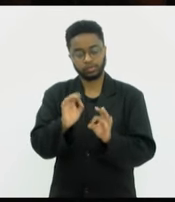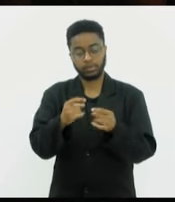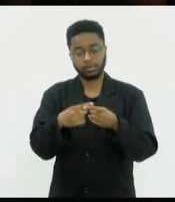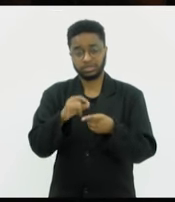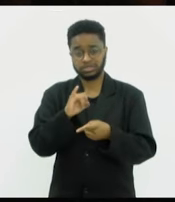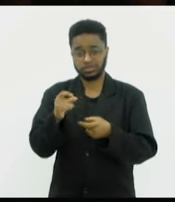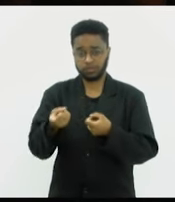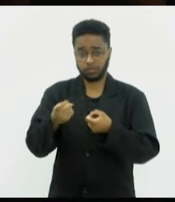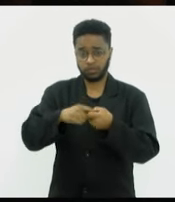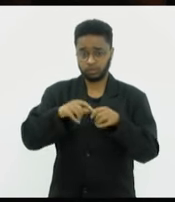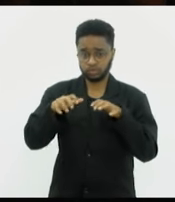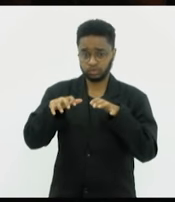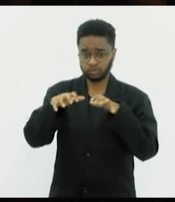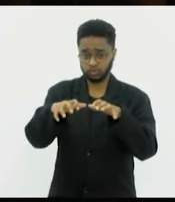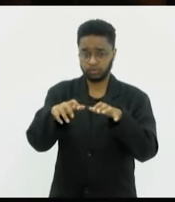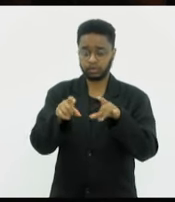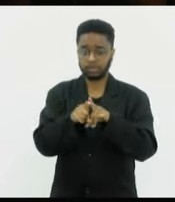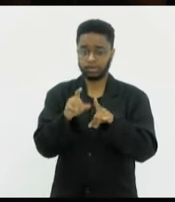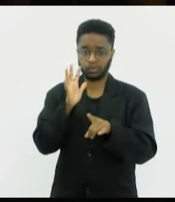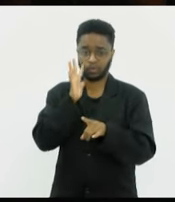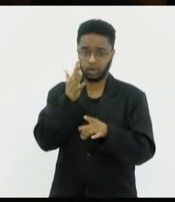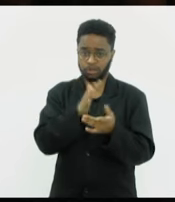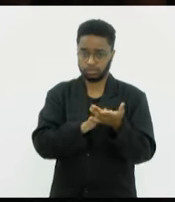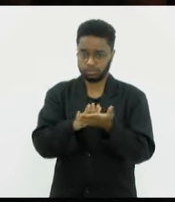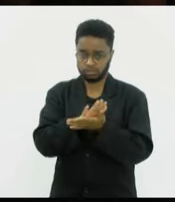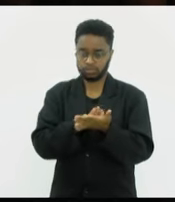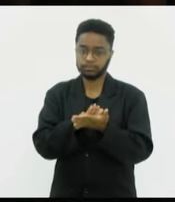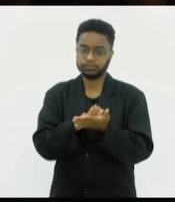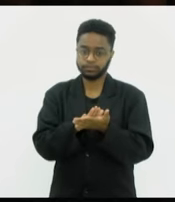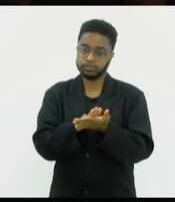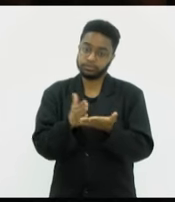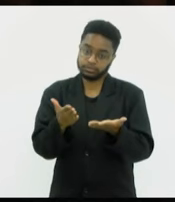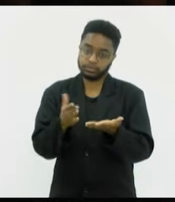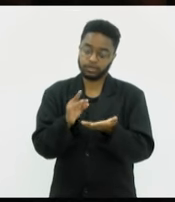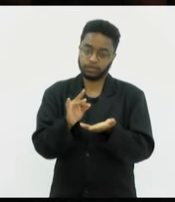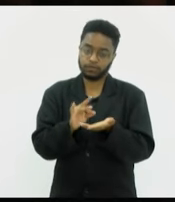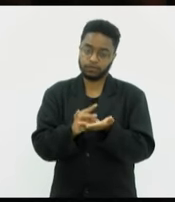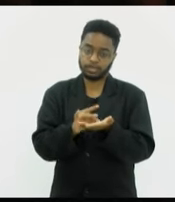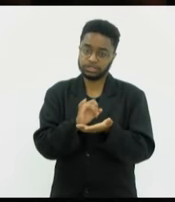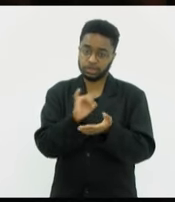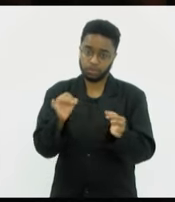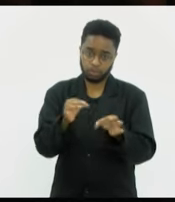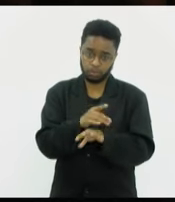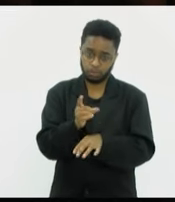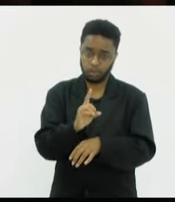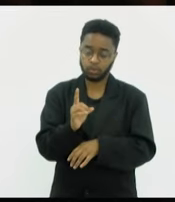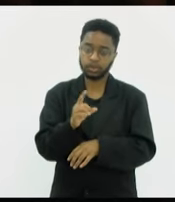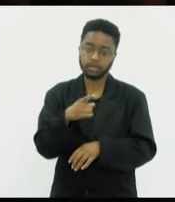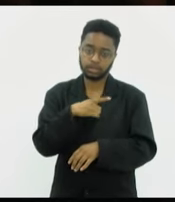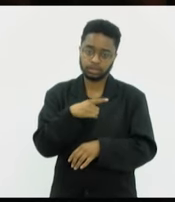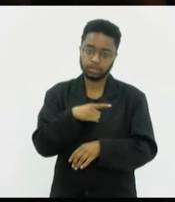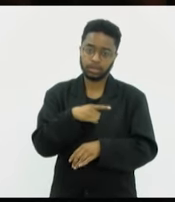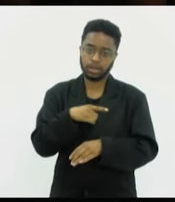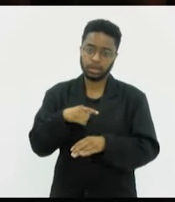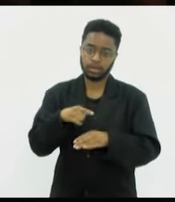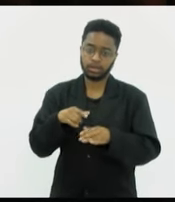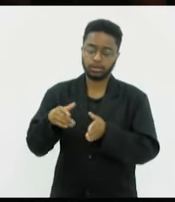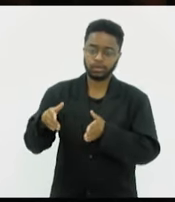de chuvas e isso não for feito, esse trabalho não for concluído, nós vamos ter estradas